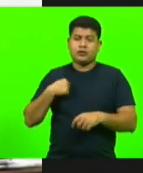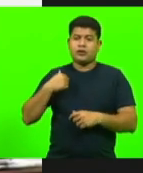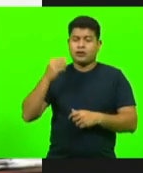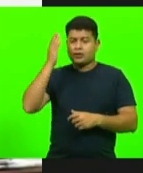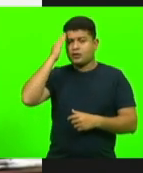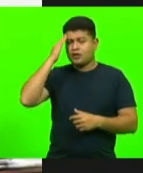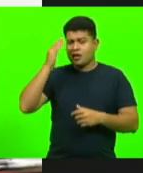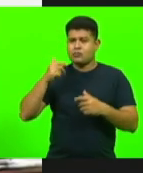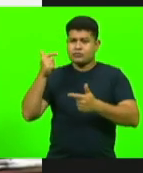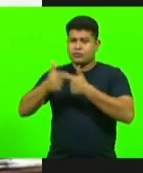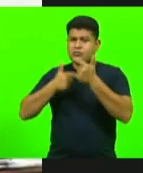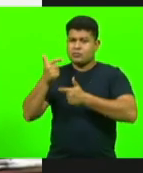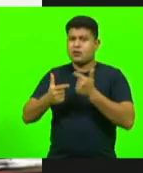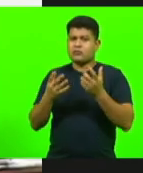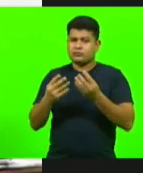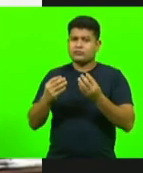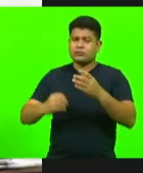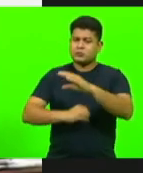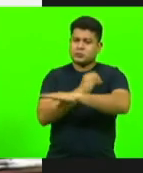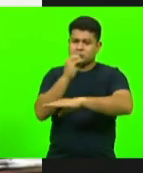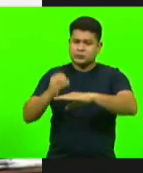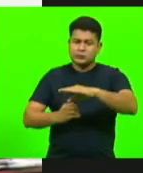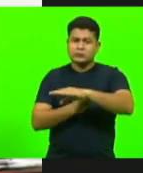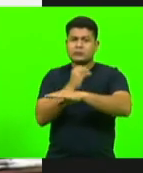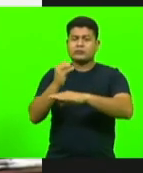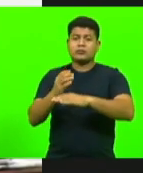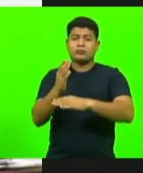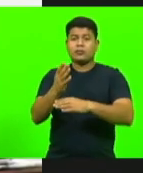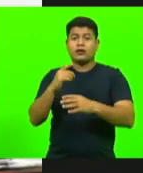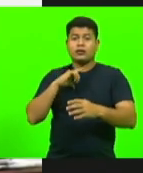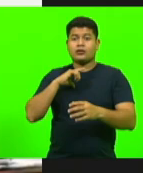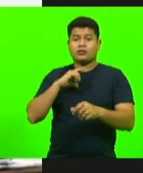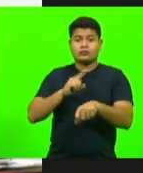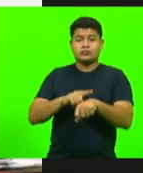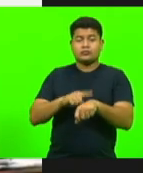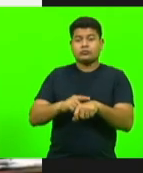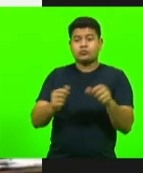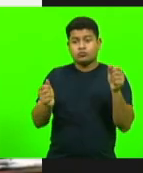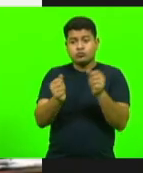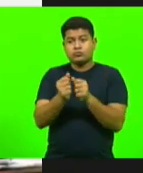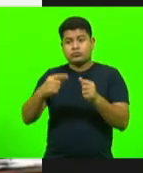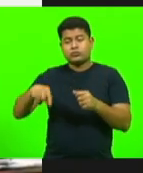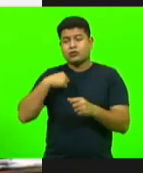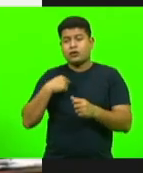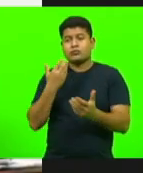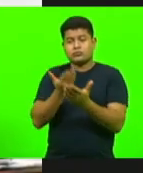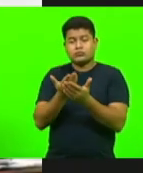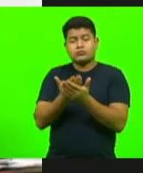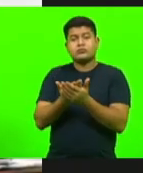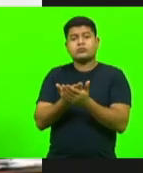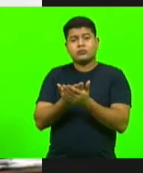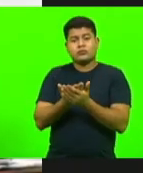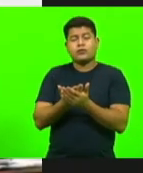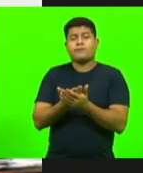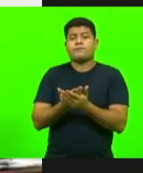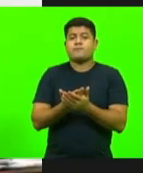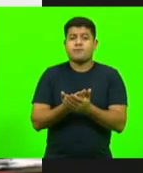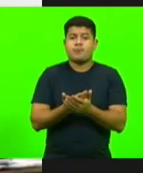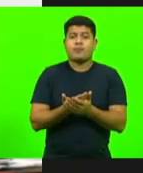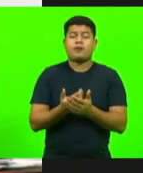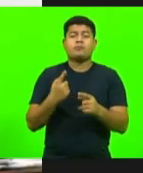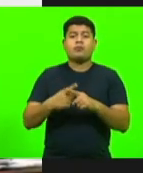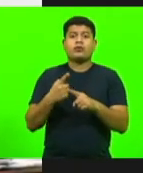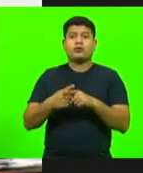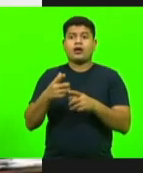e não dá tempo mas reservar um tempo para ver junto com a gente esse projeto entender Por que que você tem